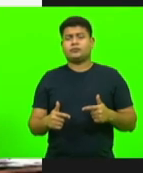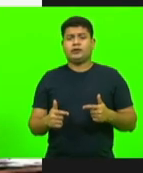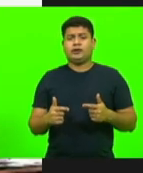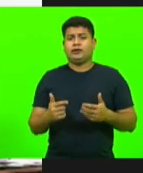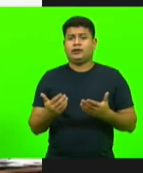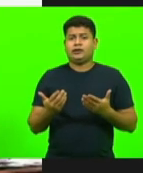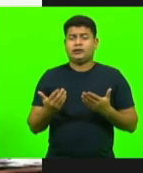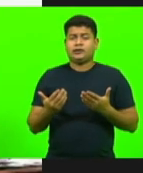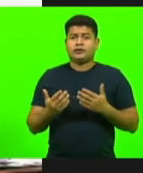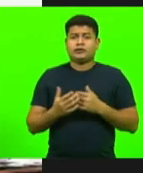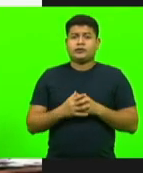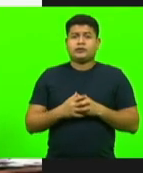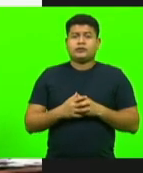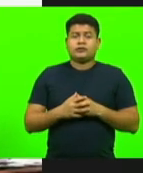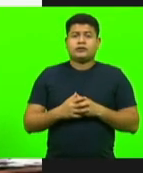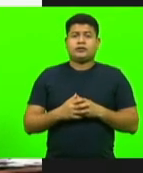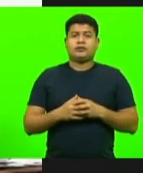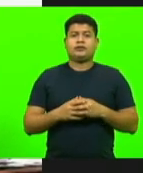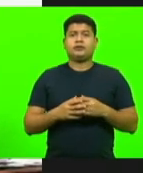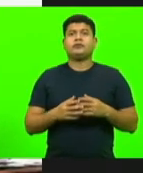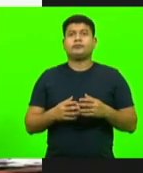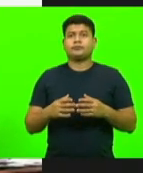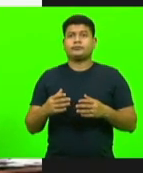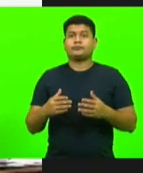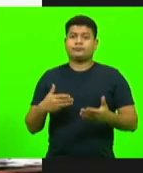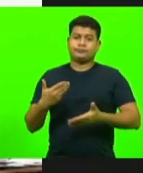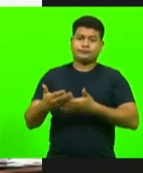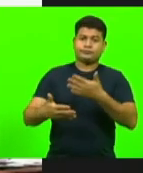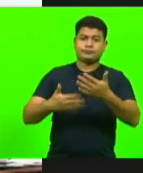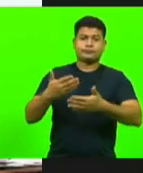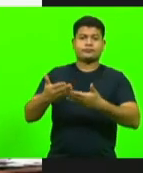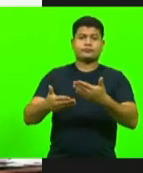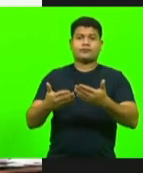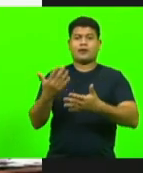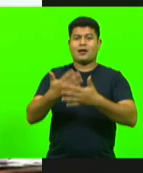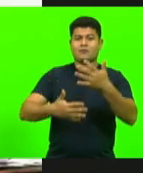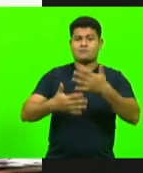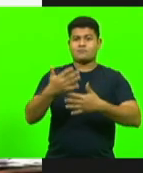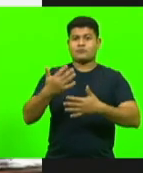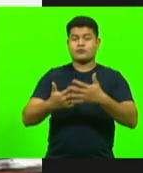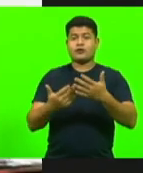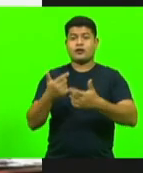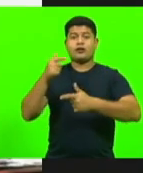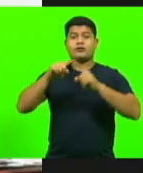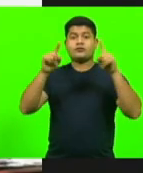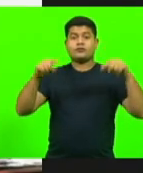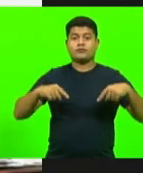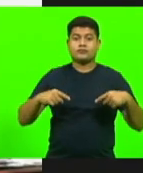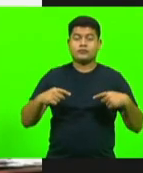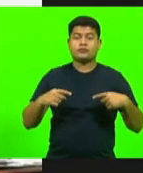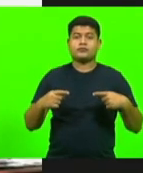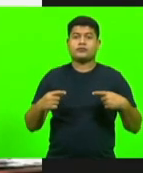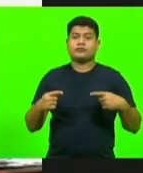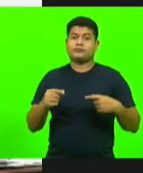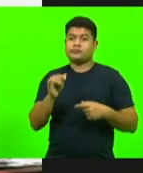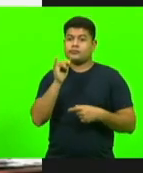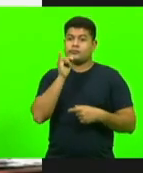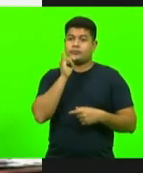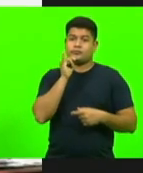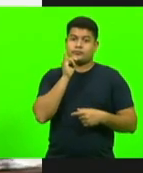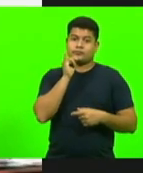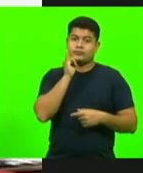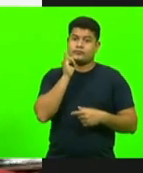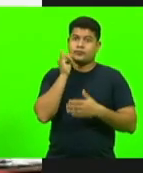de transtorno né que gerou para os servidores ativos e inativos é porque se extinguindo a carreira